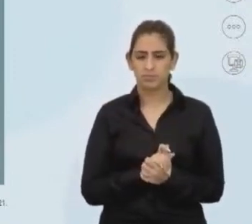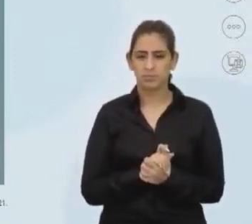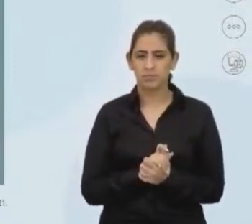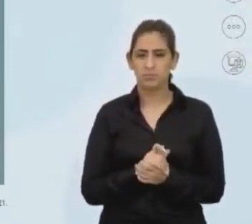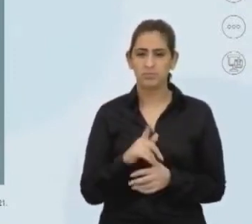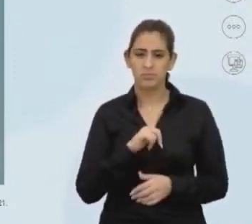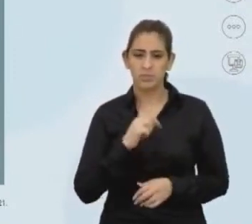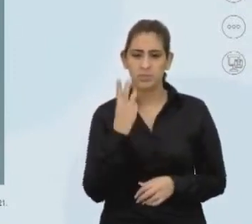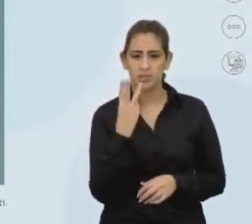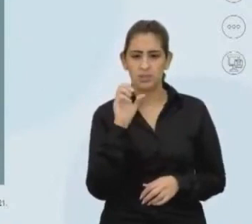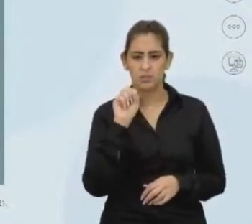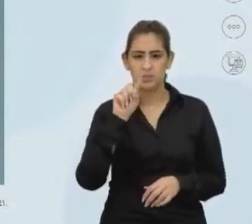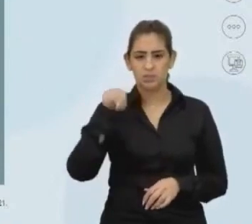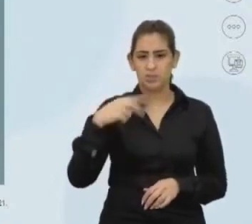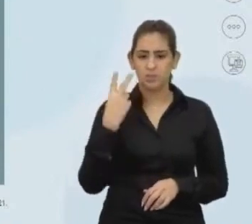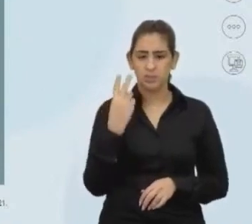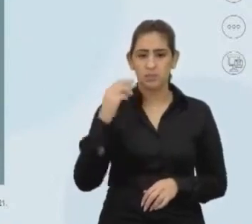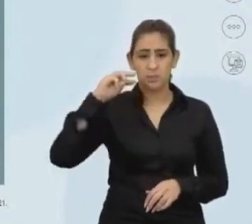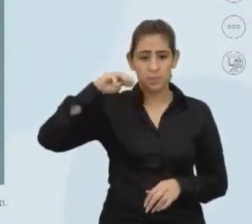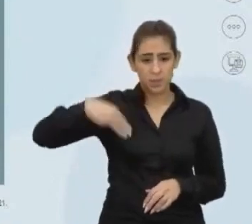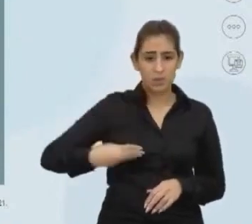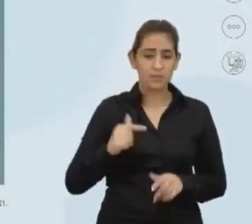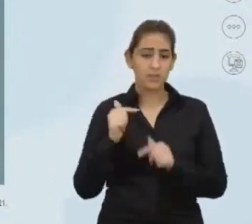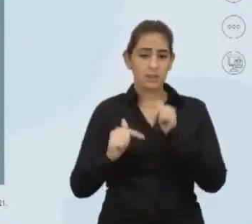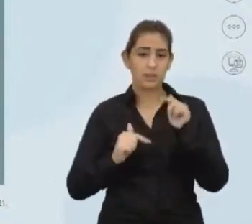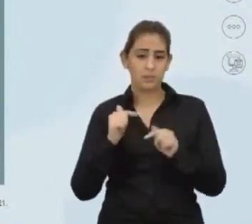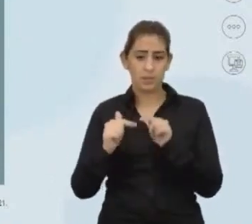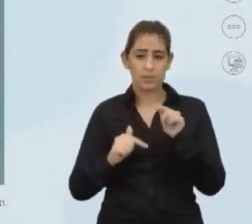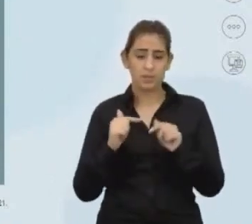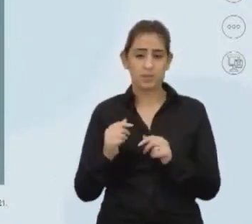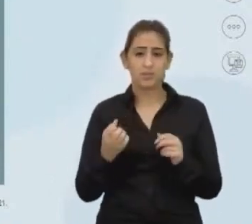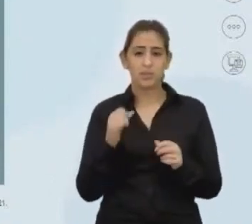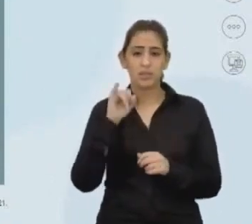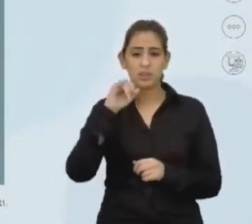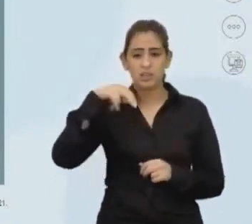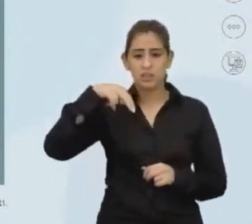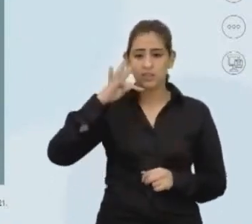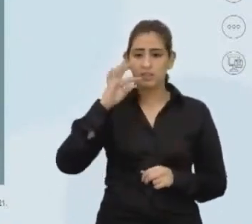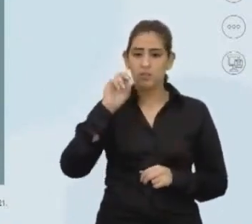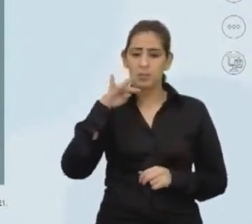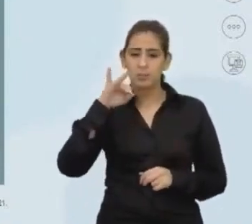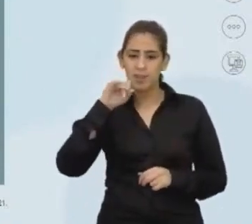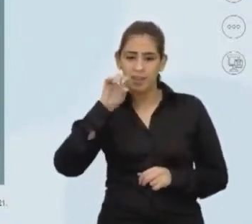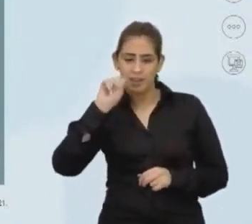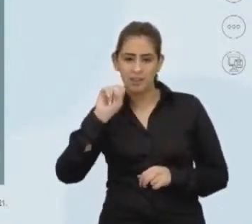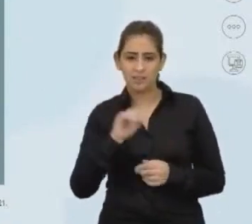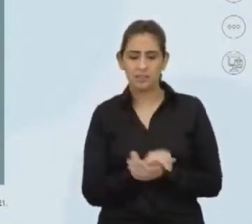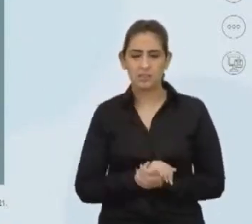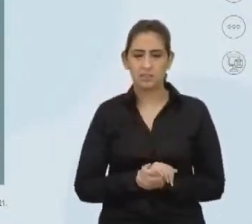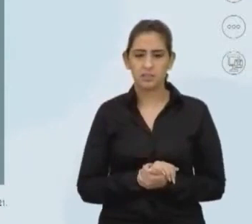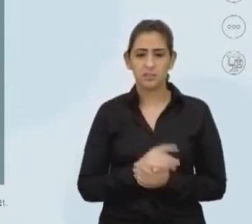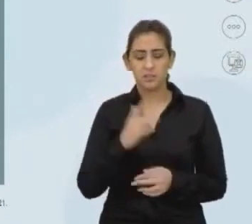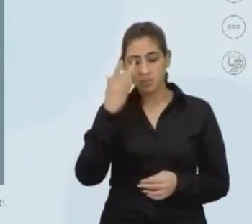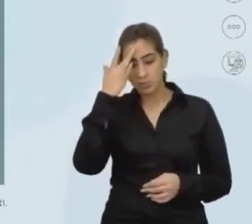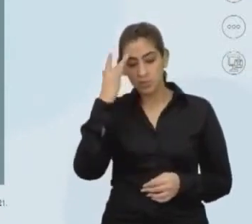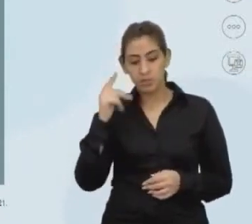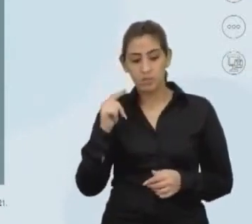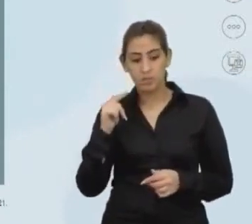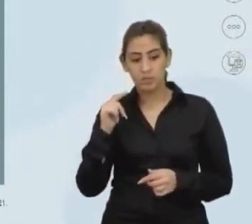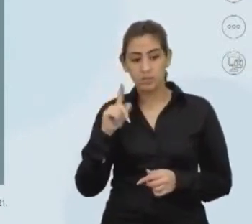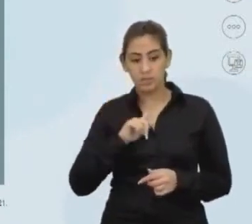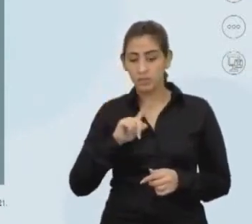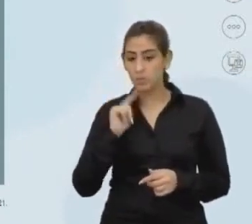mostrando aí 38,2 milhões são trabalhadores informais são esses trabalhadores que não tem